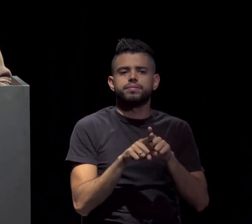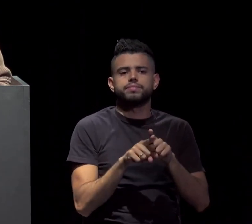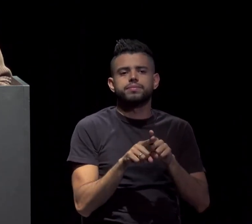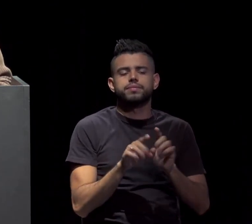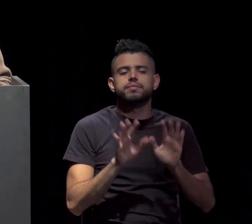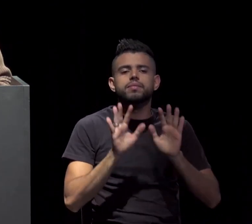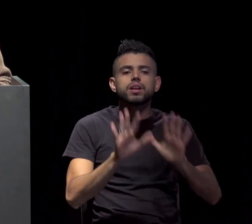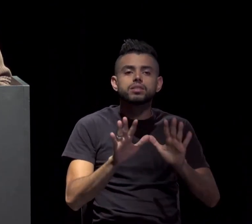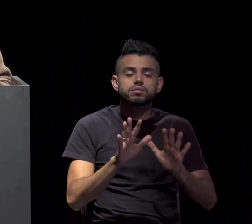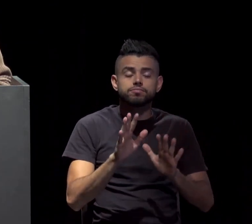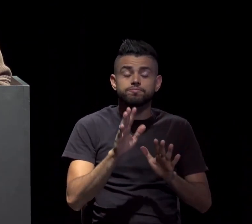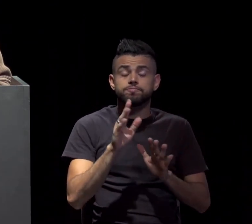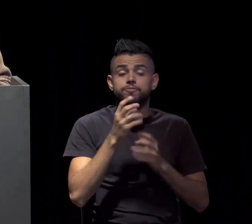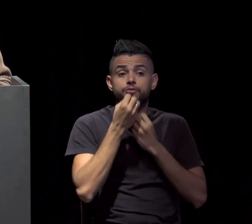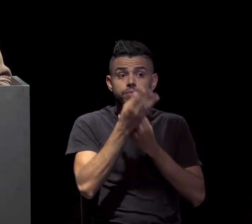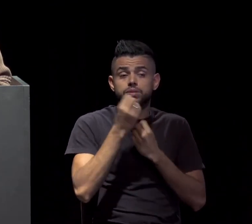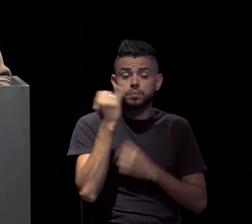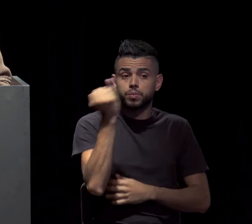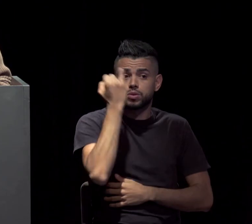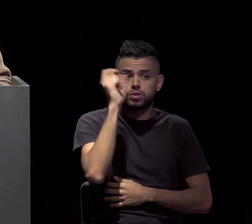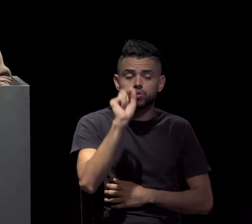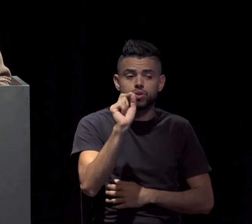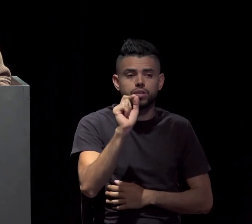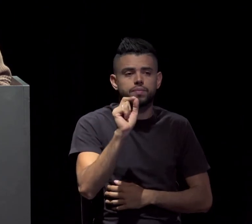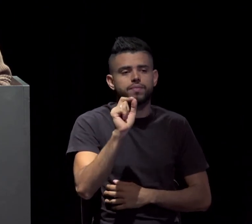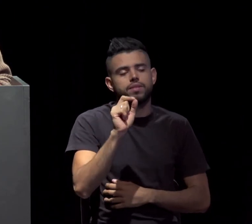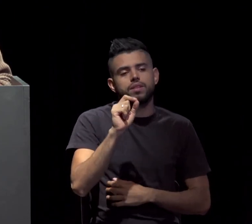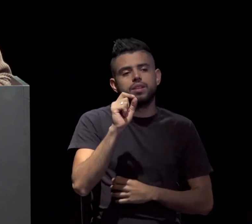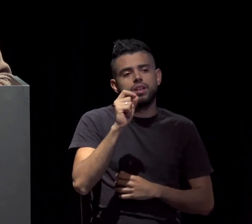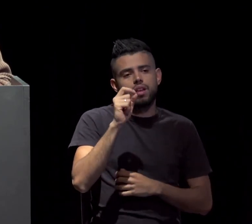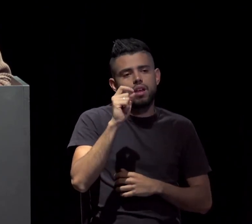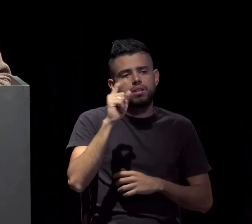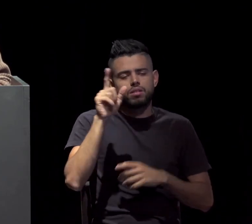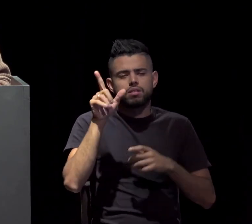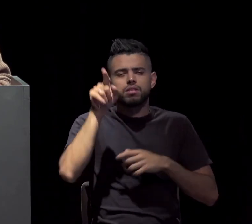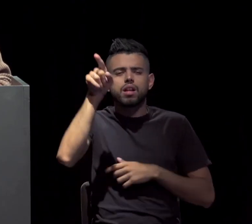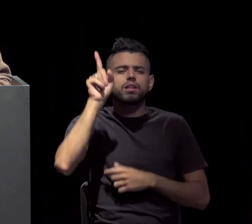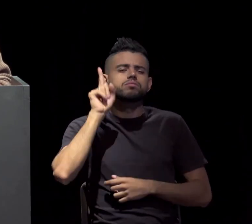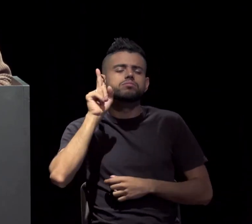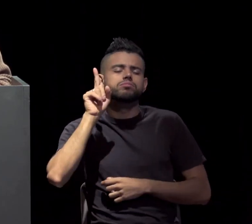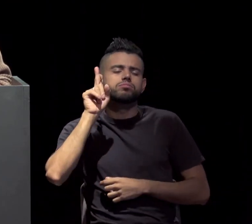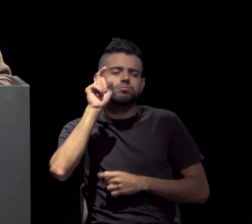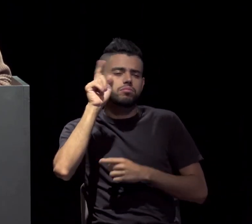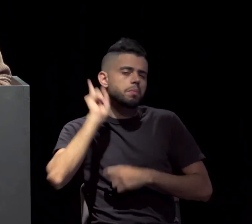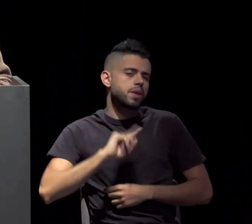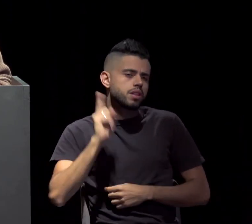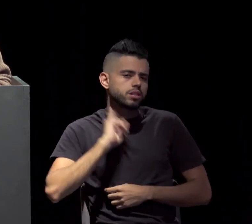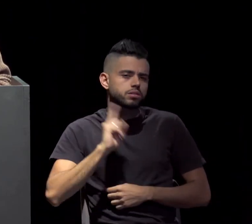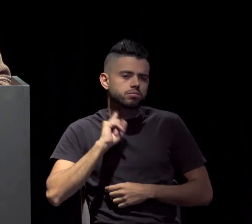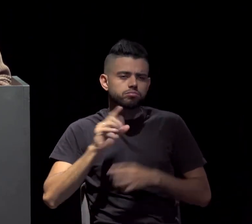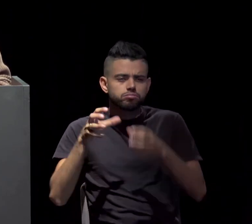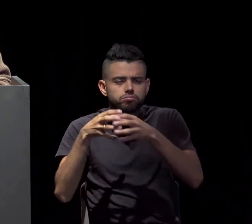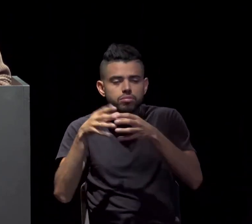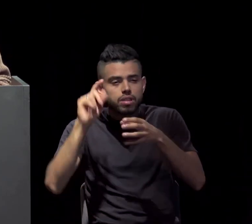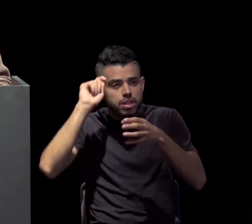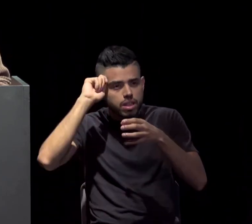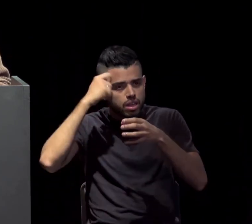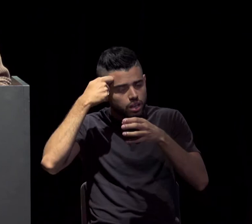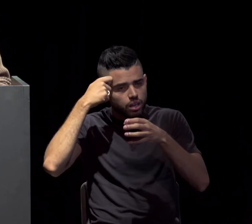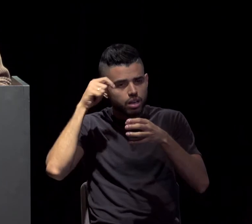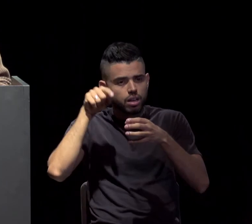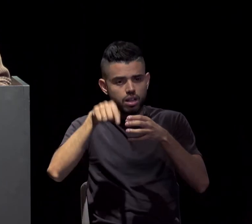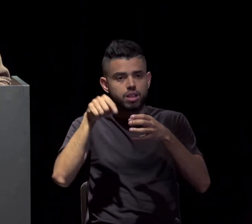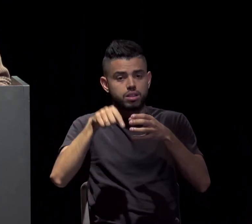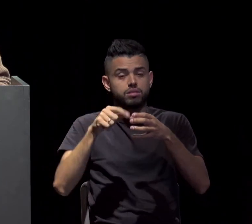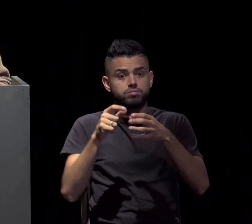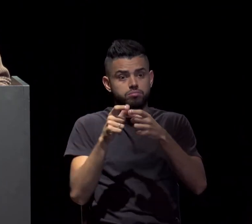nós nos esquecemos. A população negra no estado de Minas Gerais é uma das mais significativas no contexto da demografia